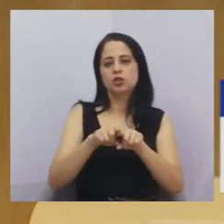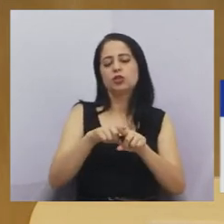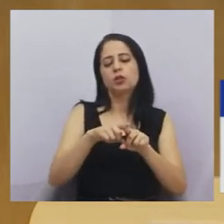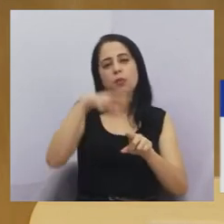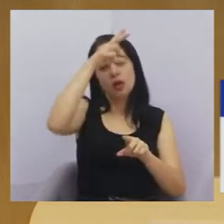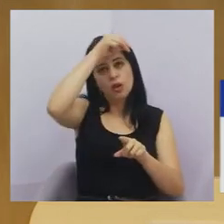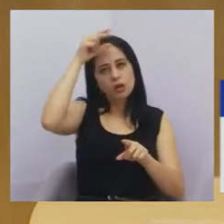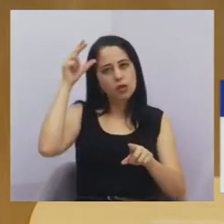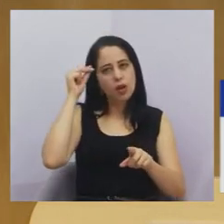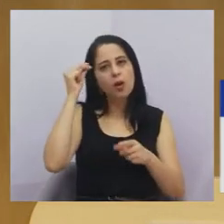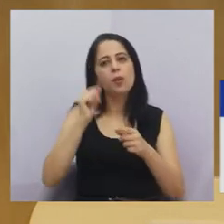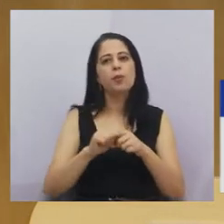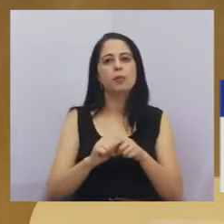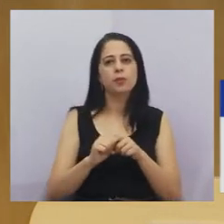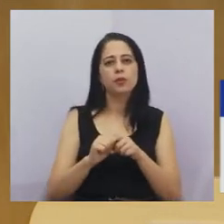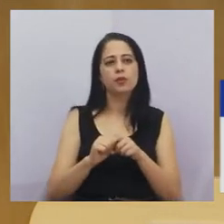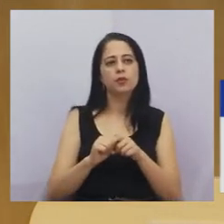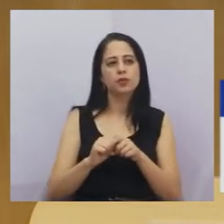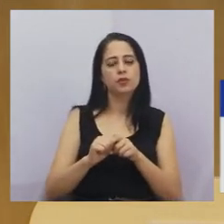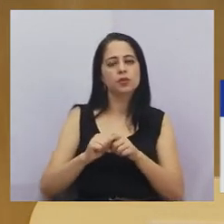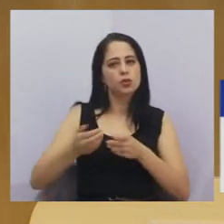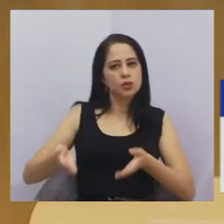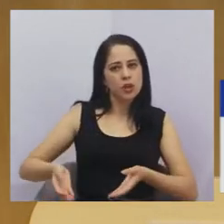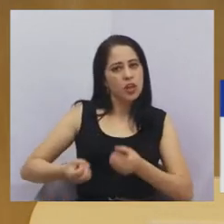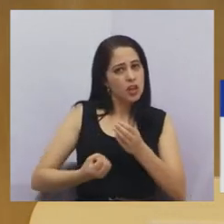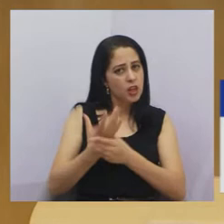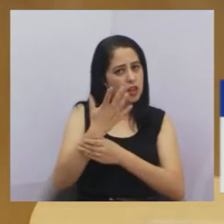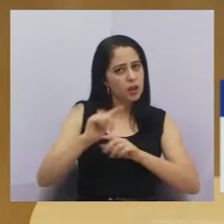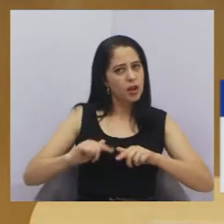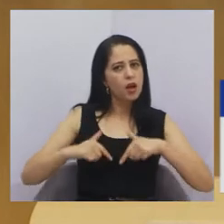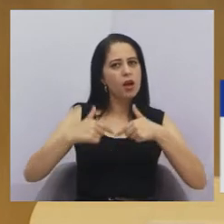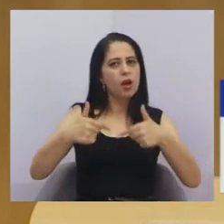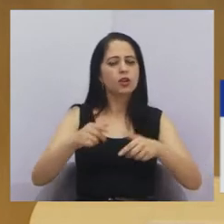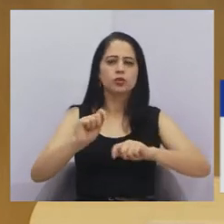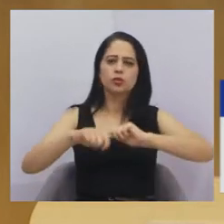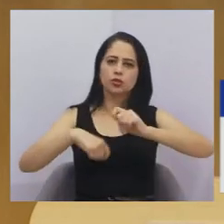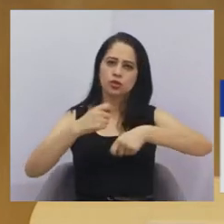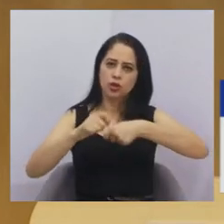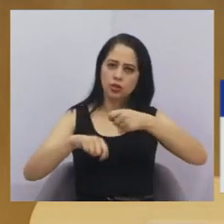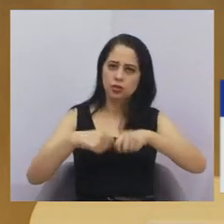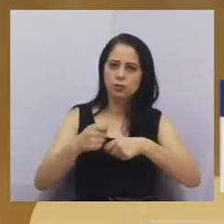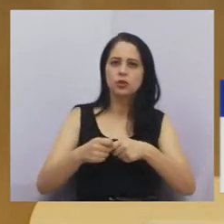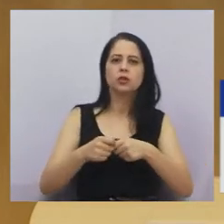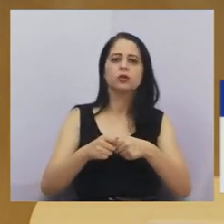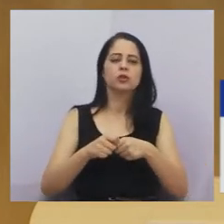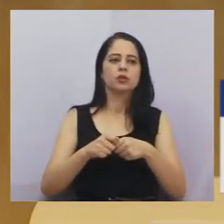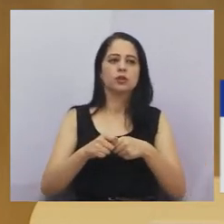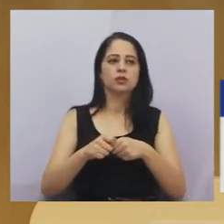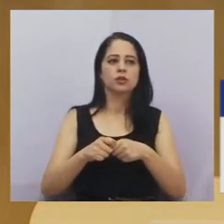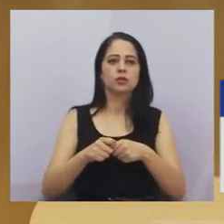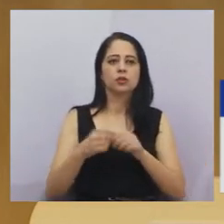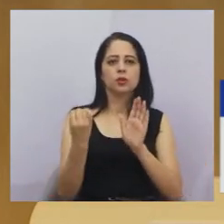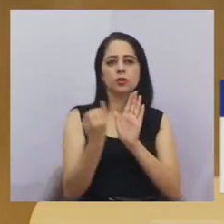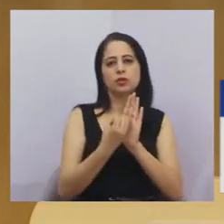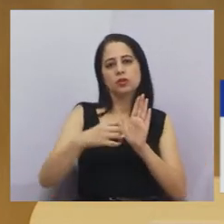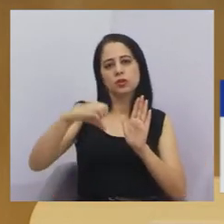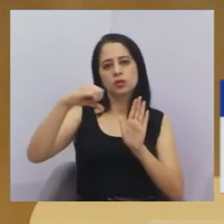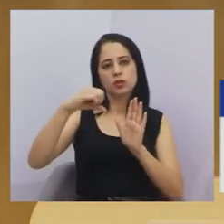humanos para que sejam adotadas ações para a diminuição das desigualdades sociais. Inciso